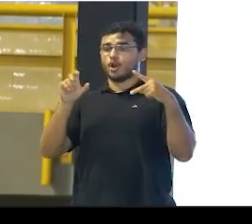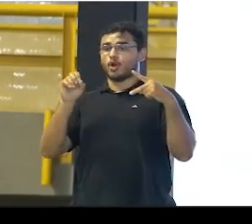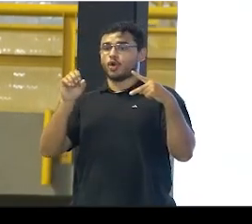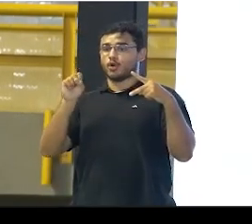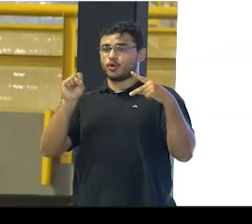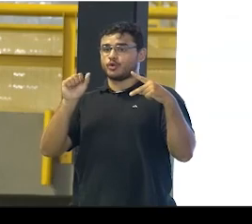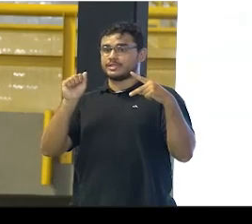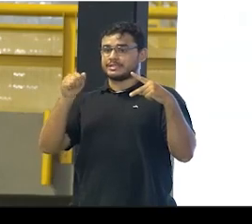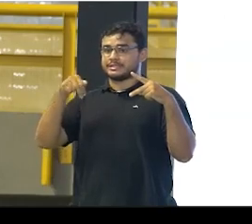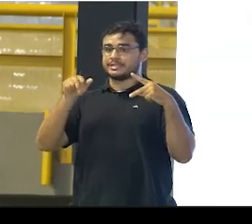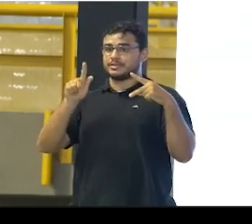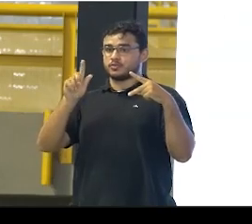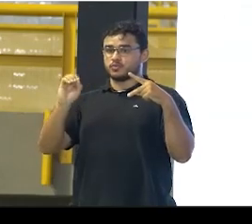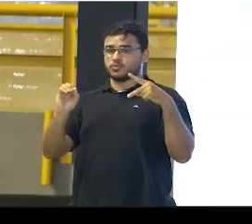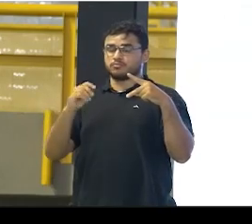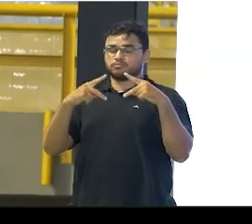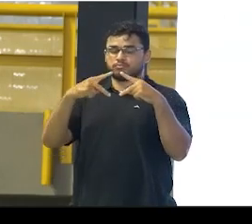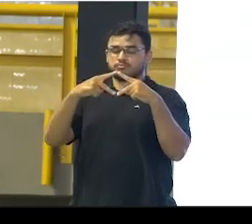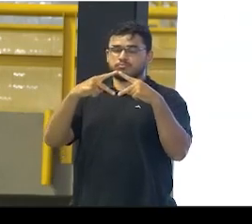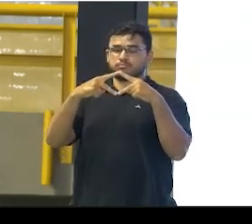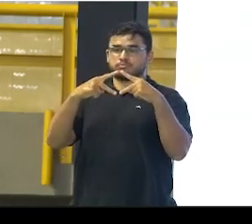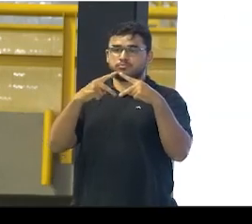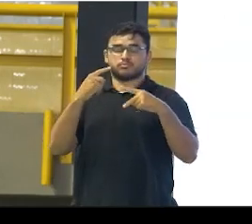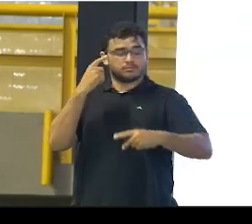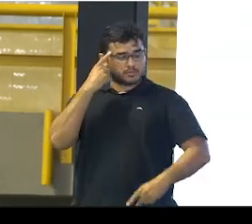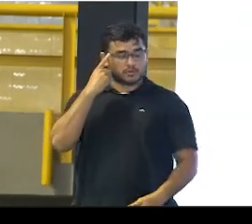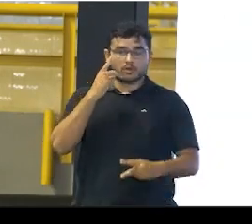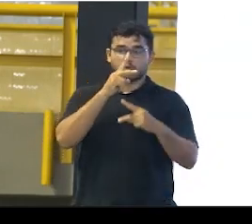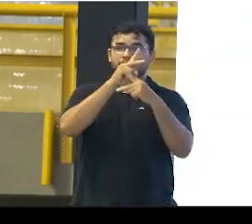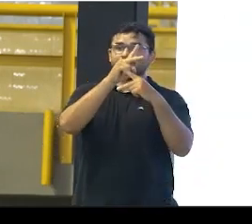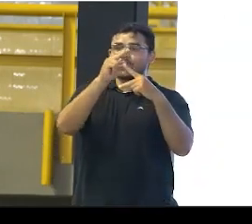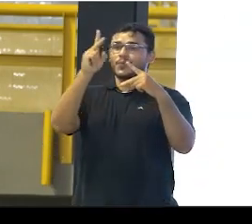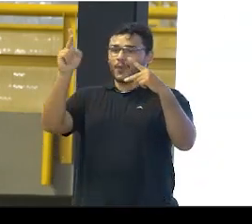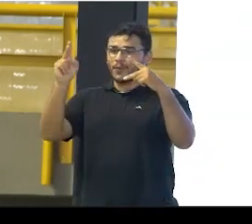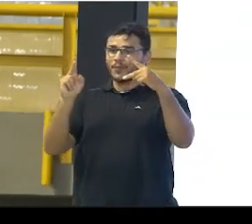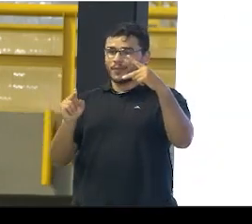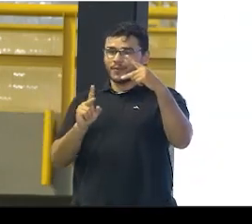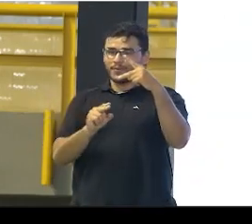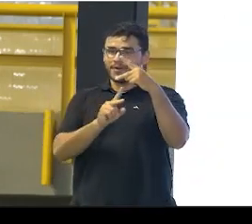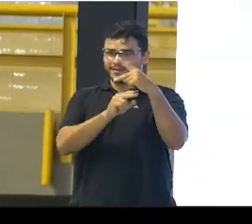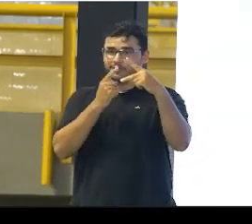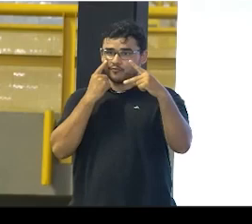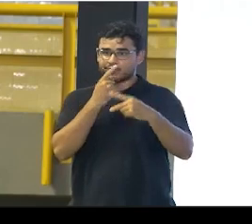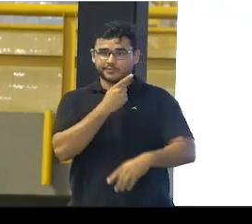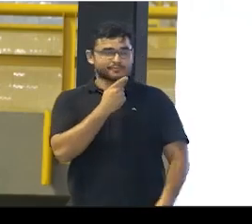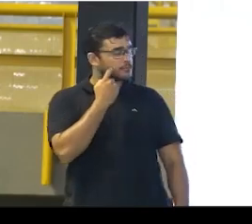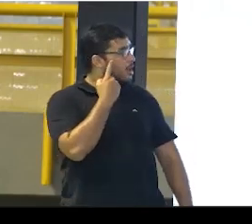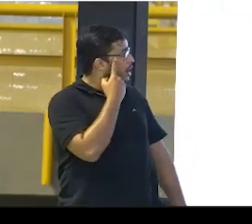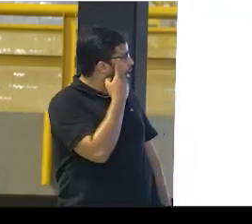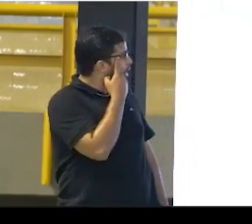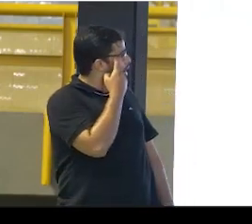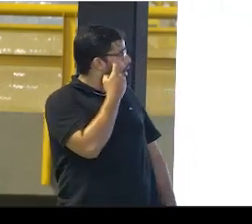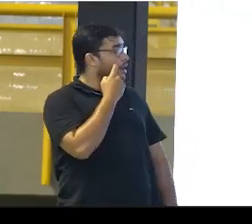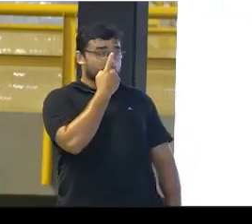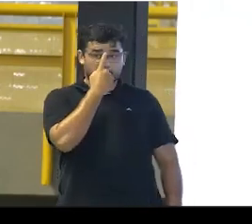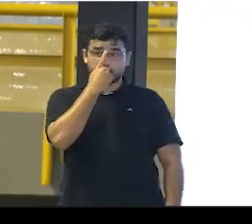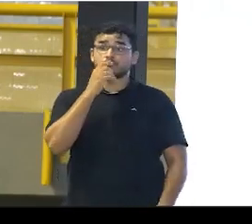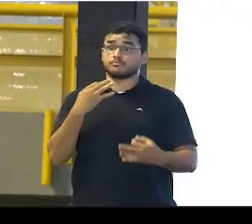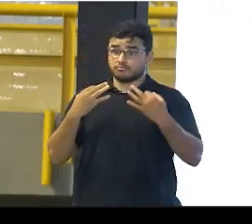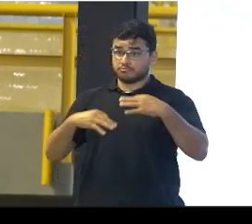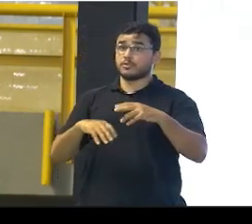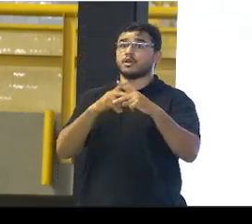um sítio gigantesco de 20 mil metros quadrados. Gente, é isso